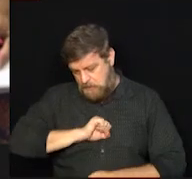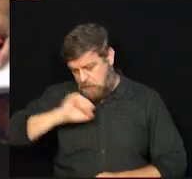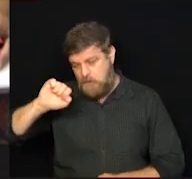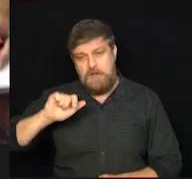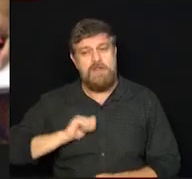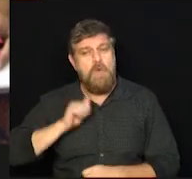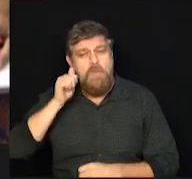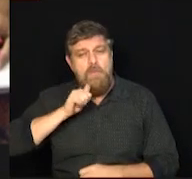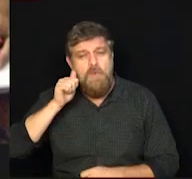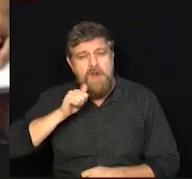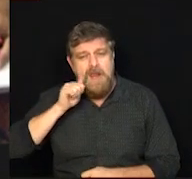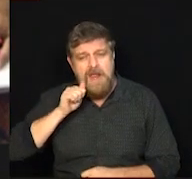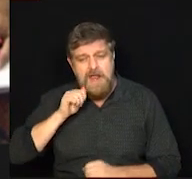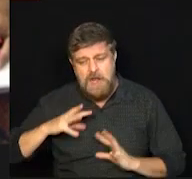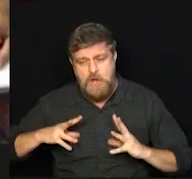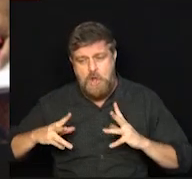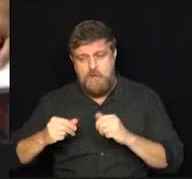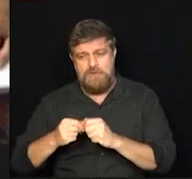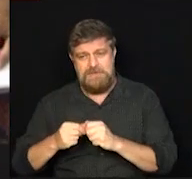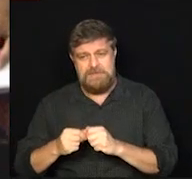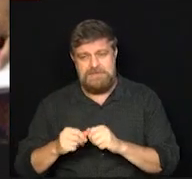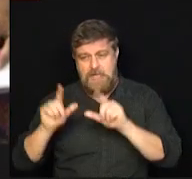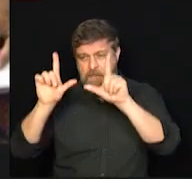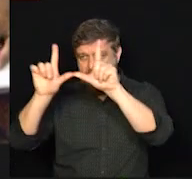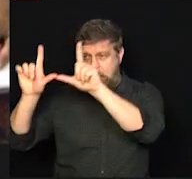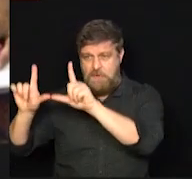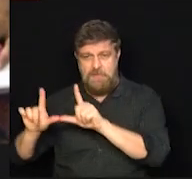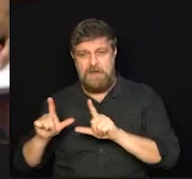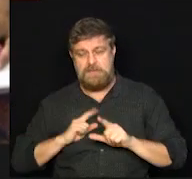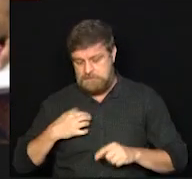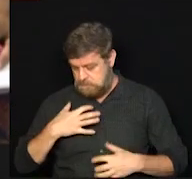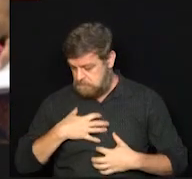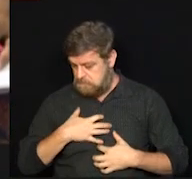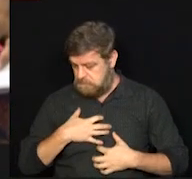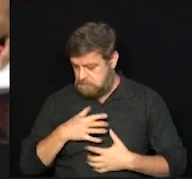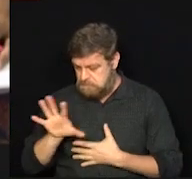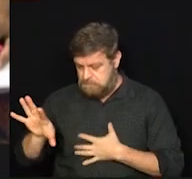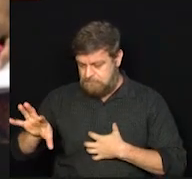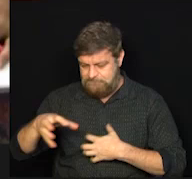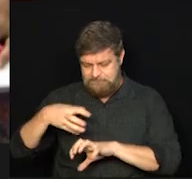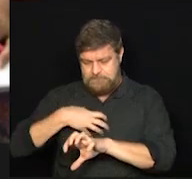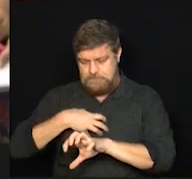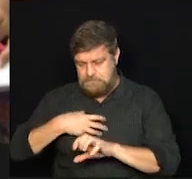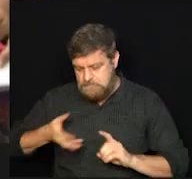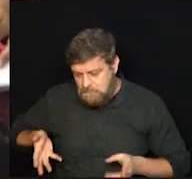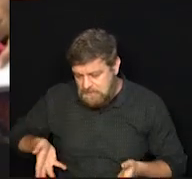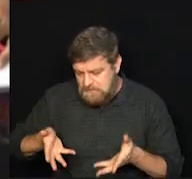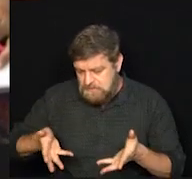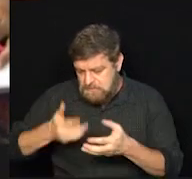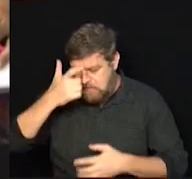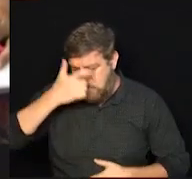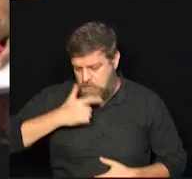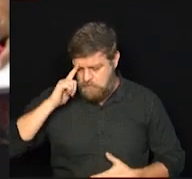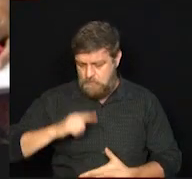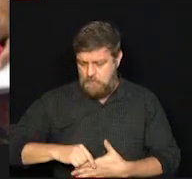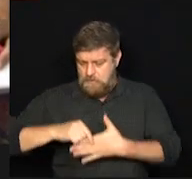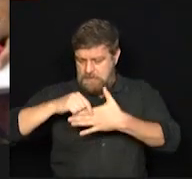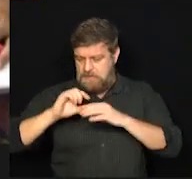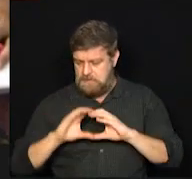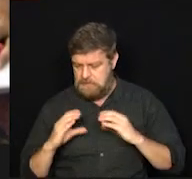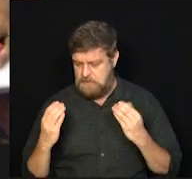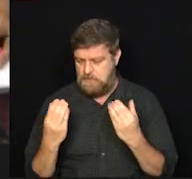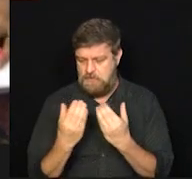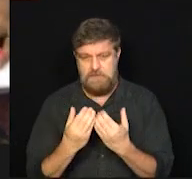somente mulheres e são essas mulheres que nos incentivam nos inspiram para que eu como liderança dessa